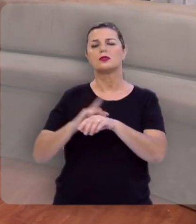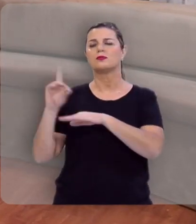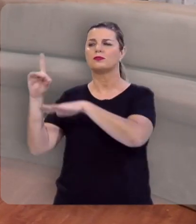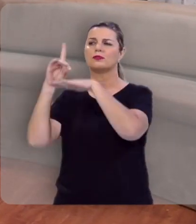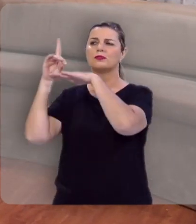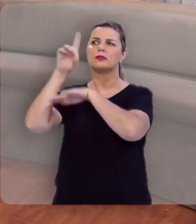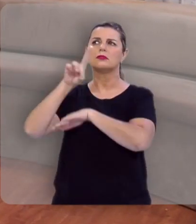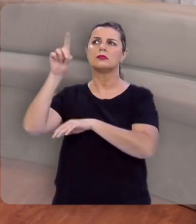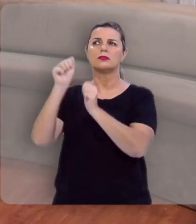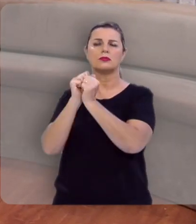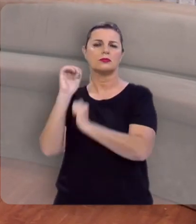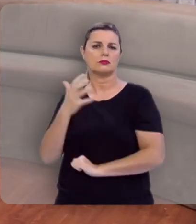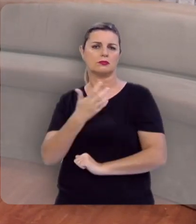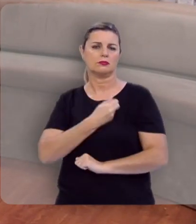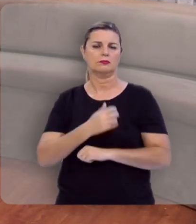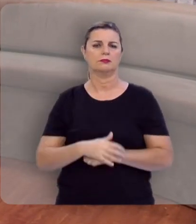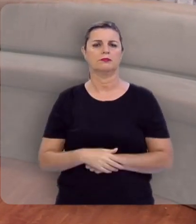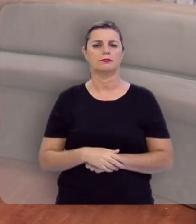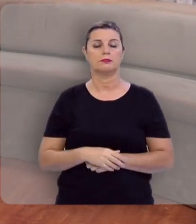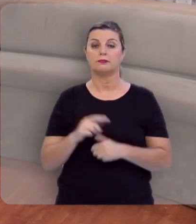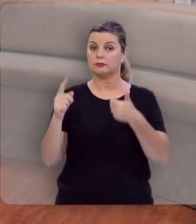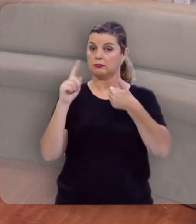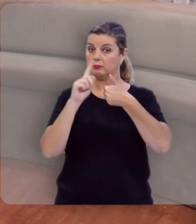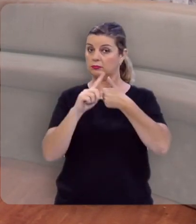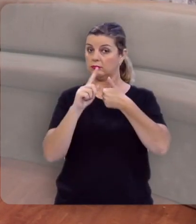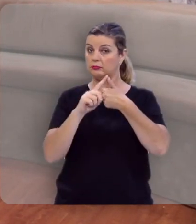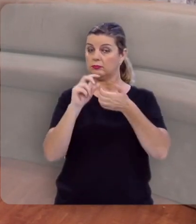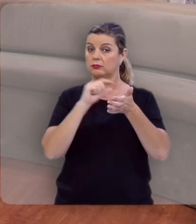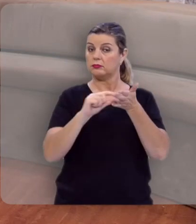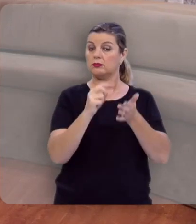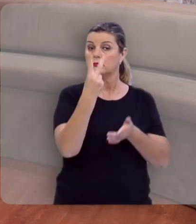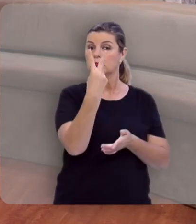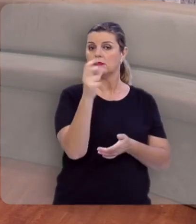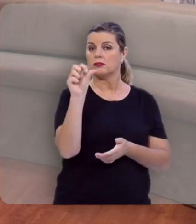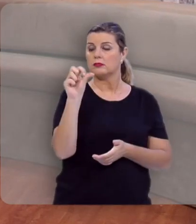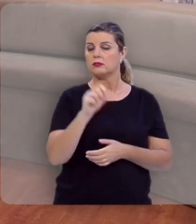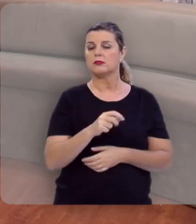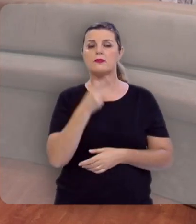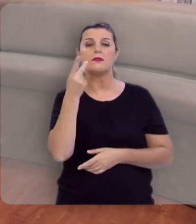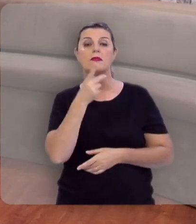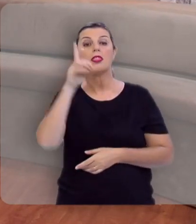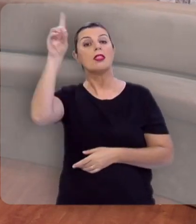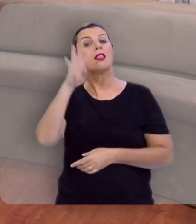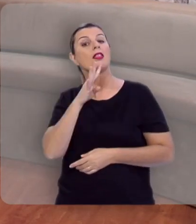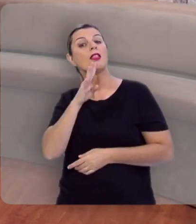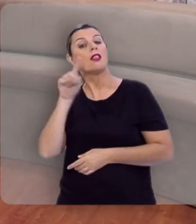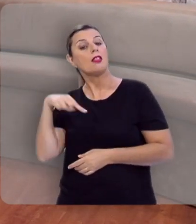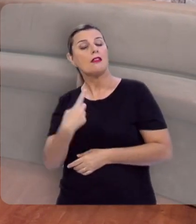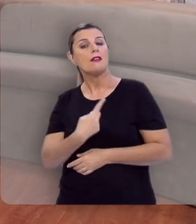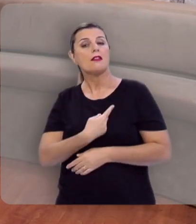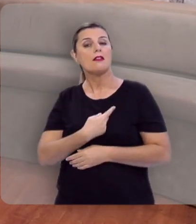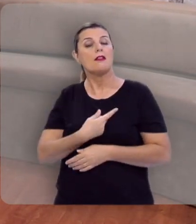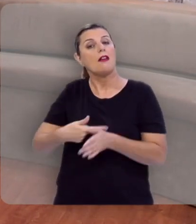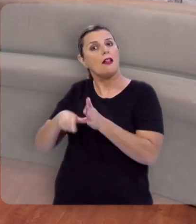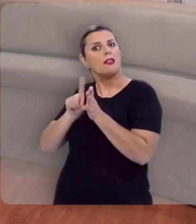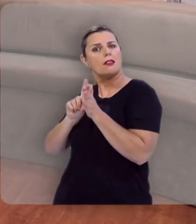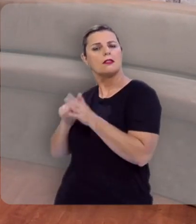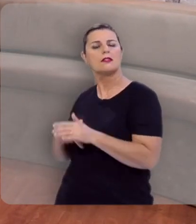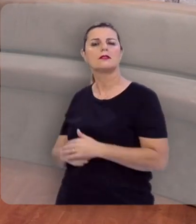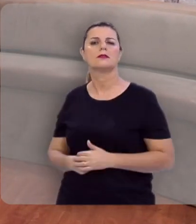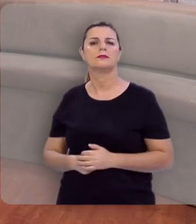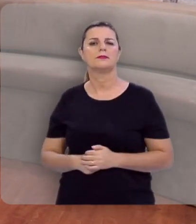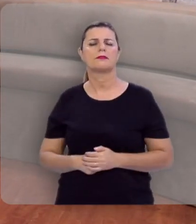da soberania de Deus na salvação. A primeira delas está no verso 29, diz que Deus nos conheceu de